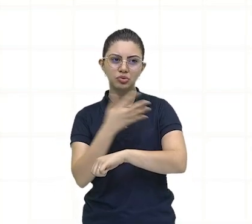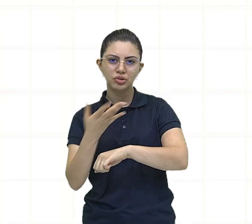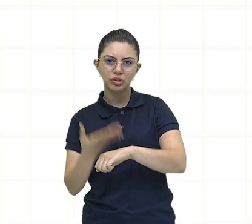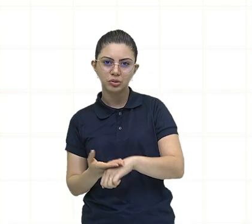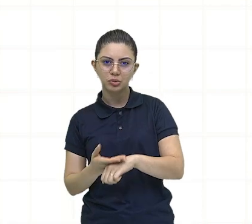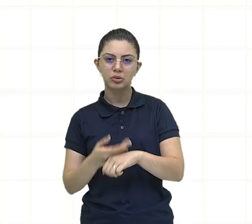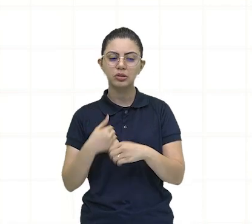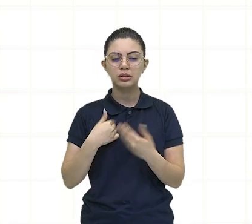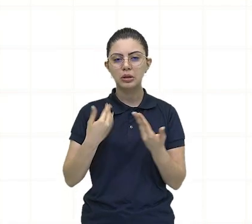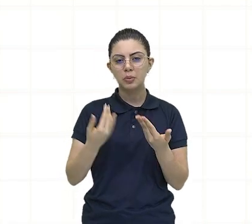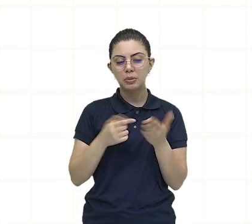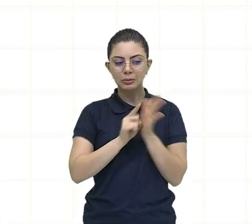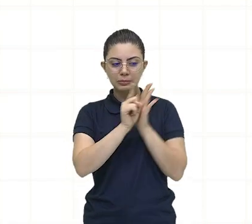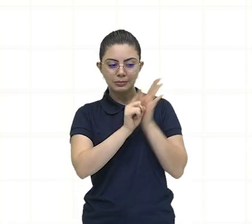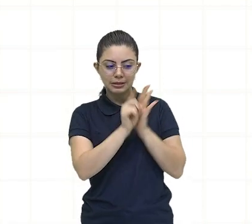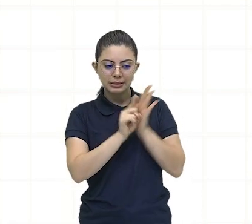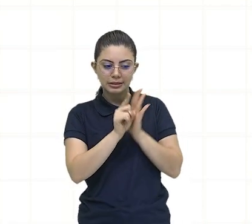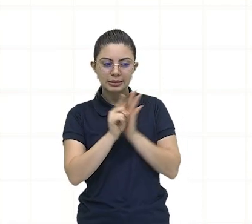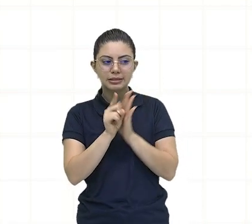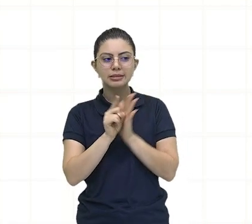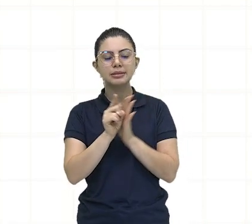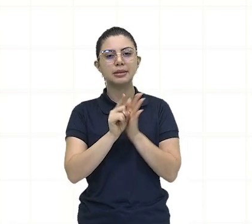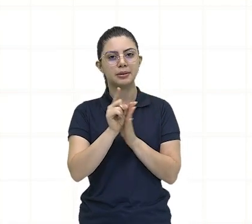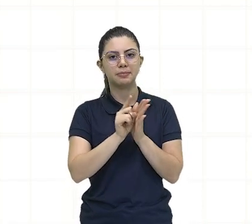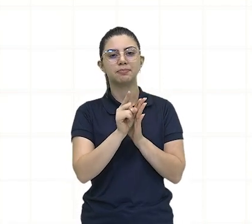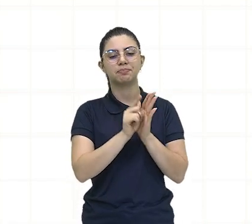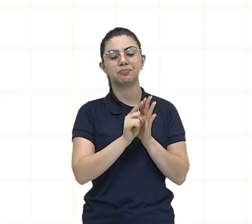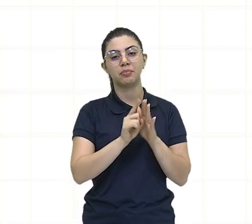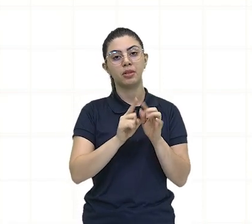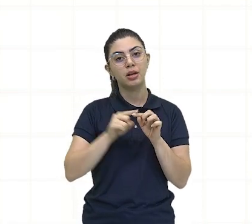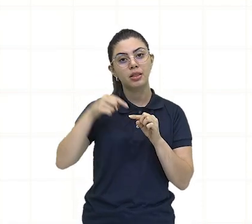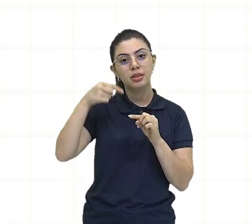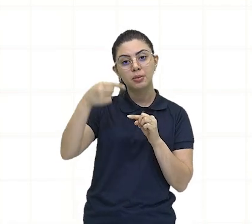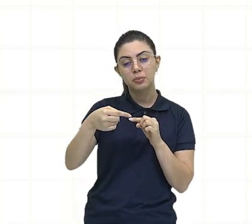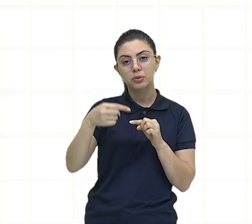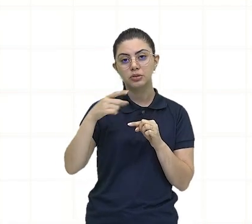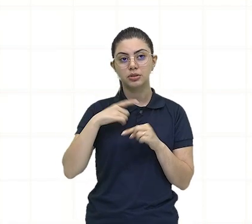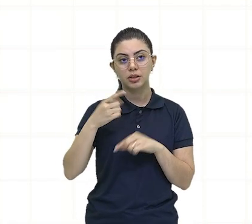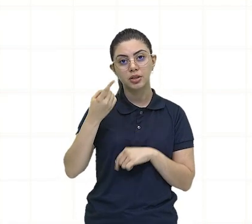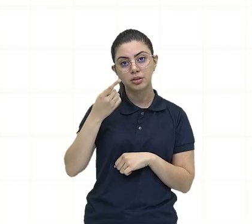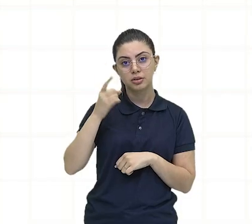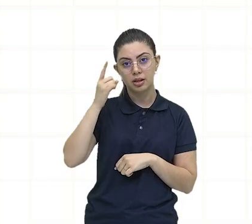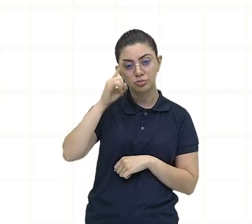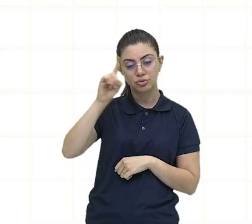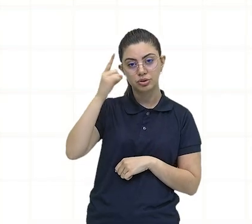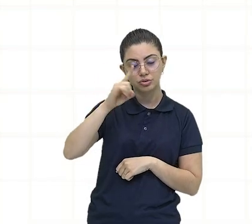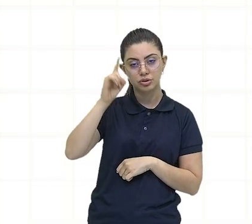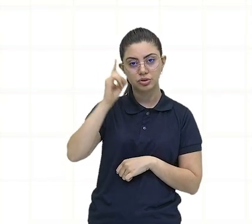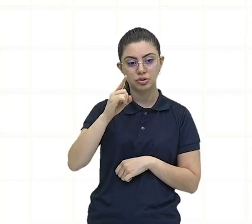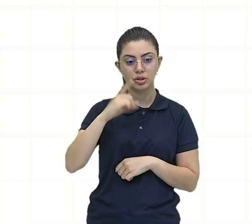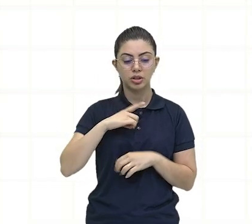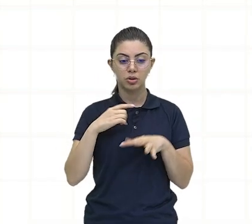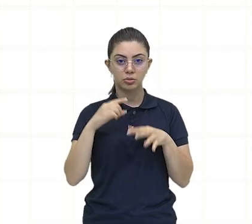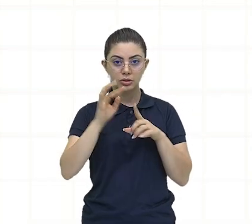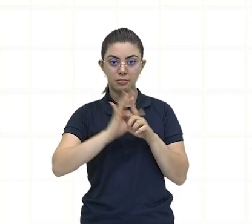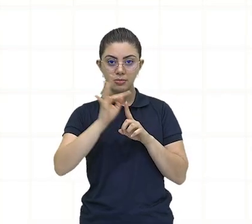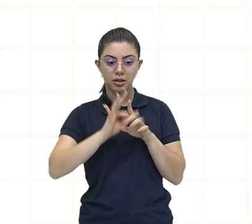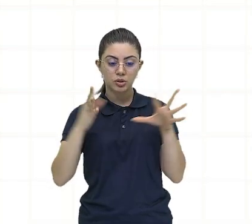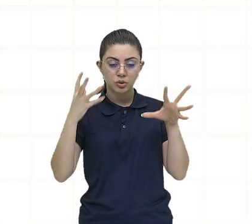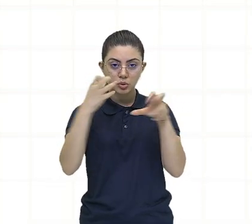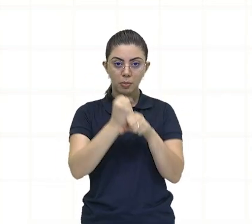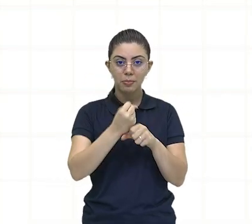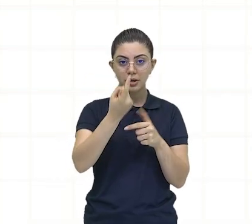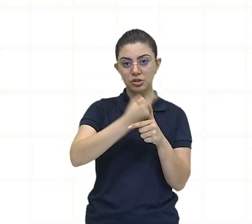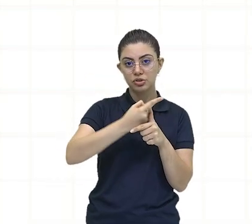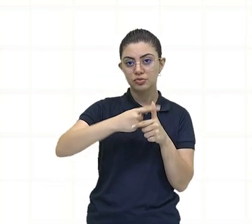dia 2, dia 3, durante um determinado período. No final, eu vou somar todas essas temperaturas e vou dividir pela